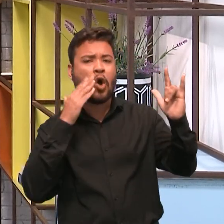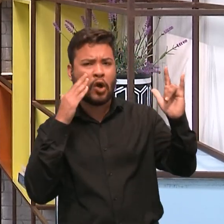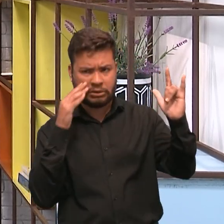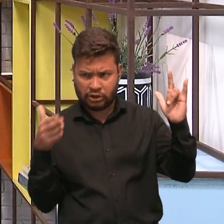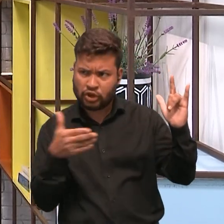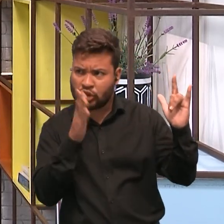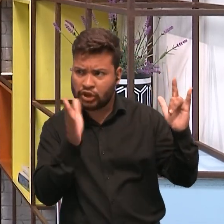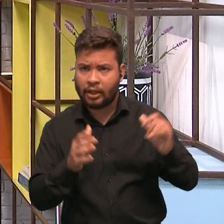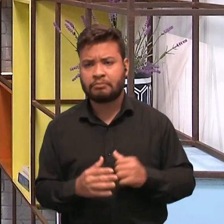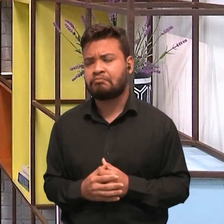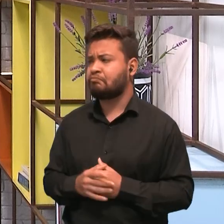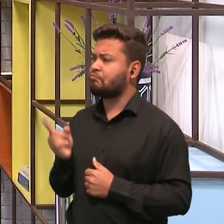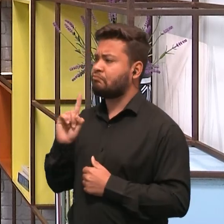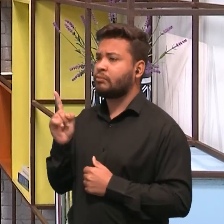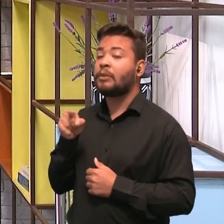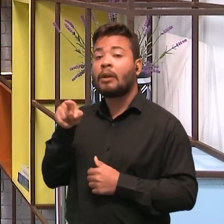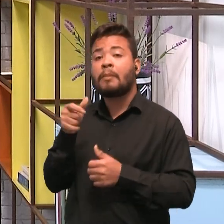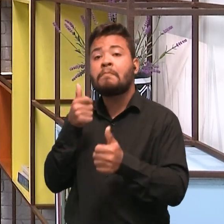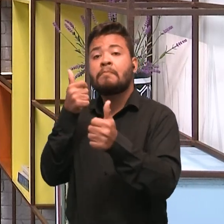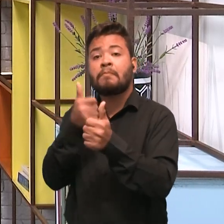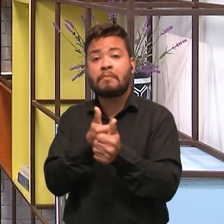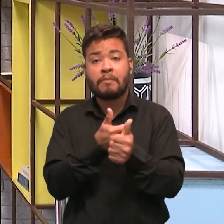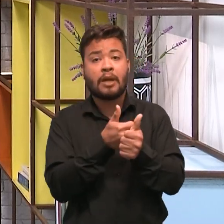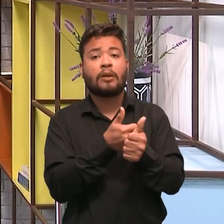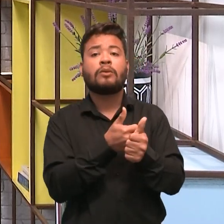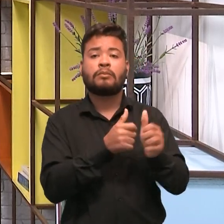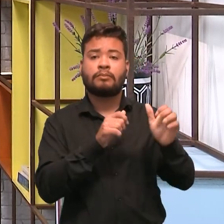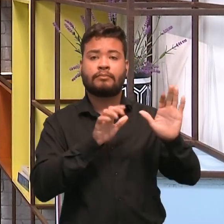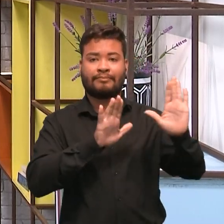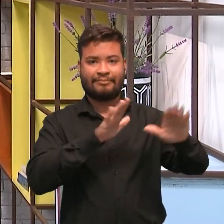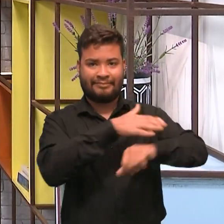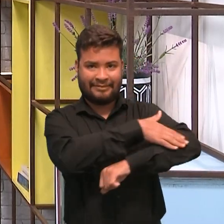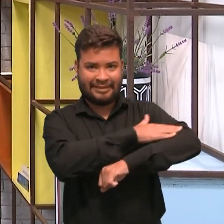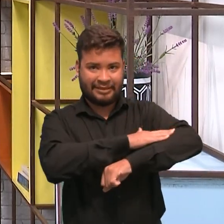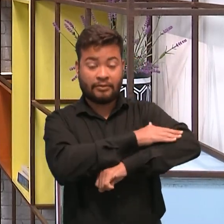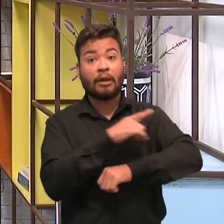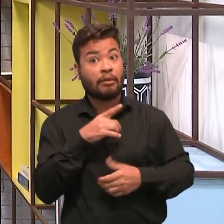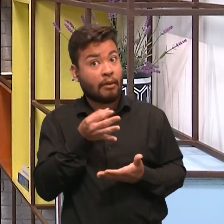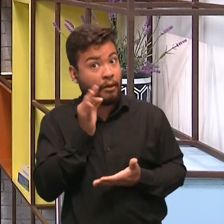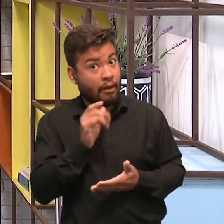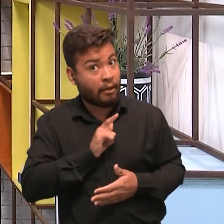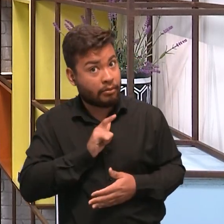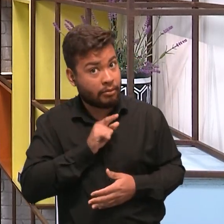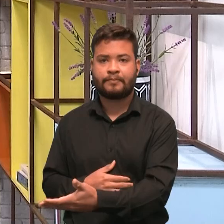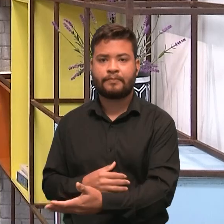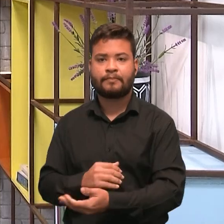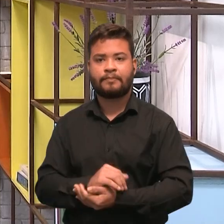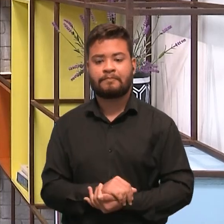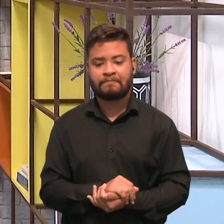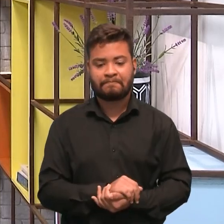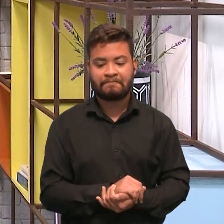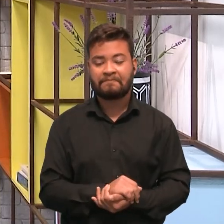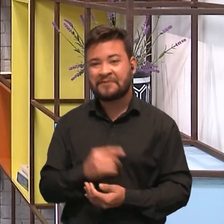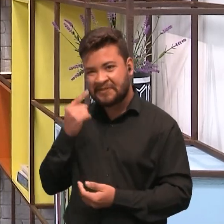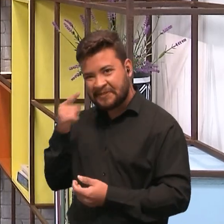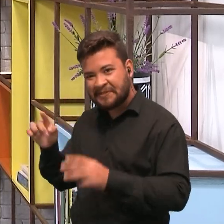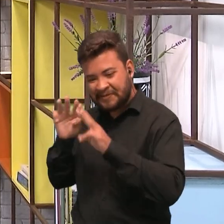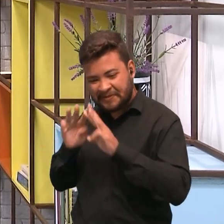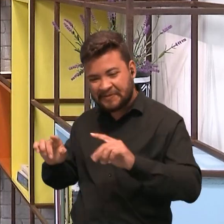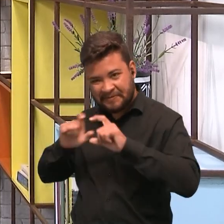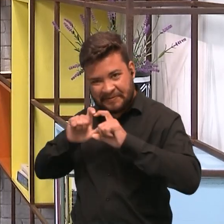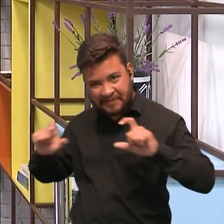conhecimento para a formação de determinada faixa de cientistas sociais, do que propriamente uma coisa que dialoga com a